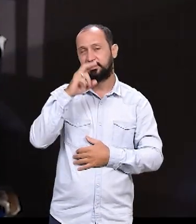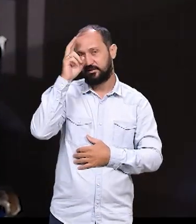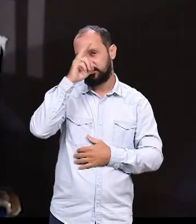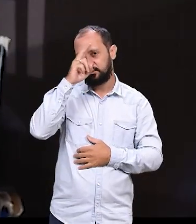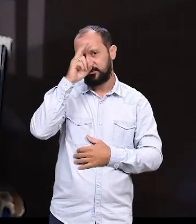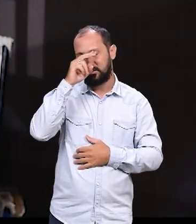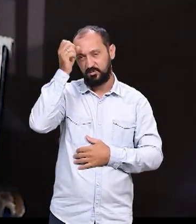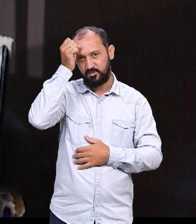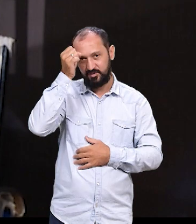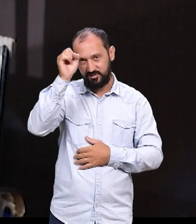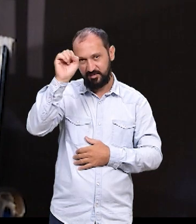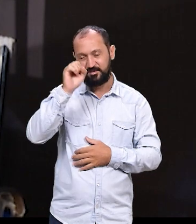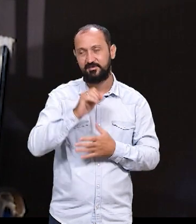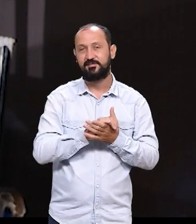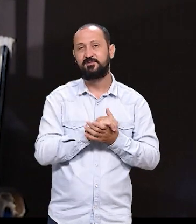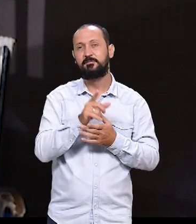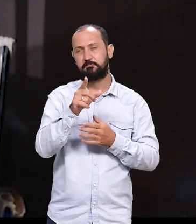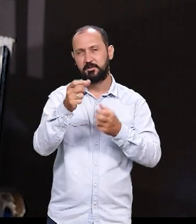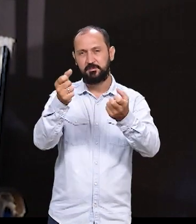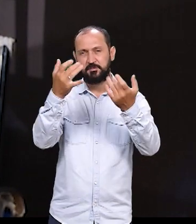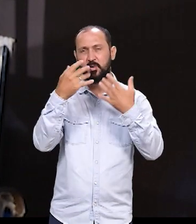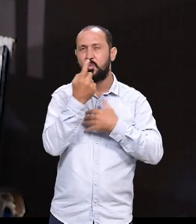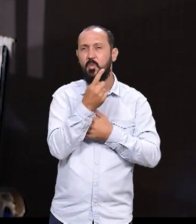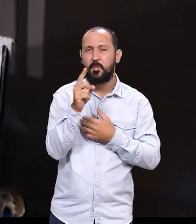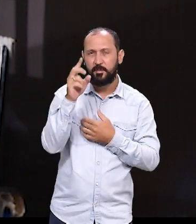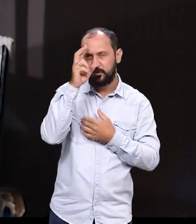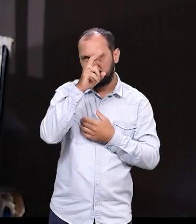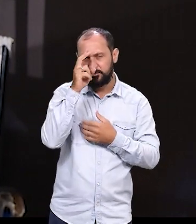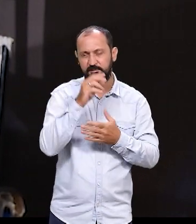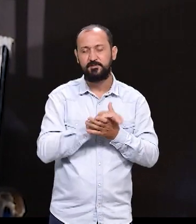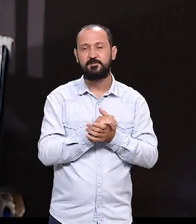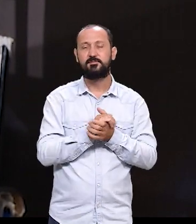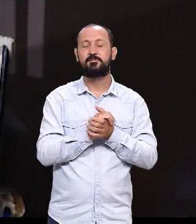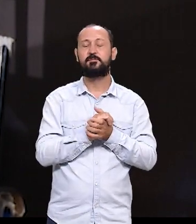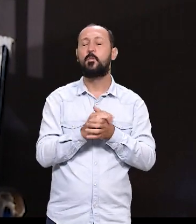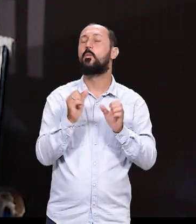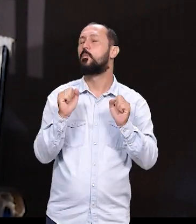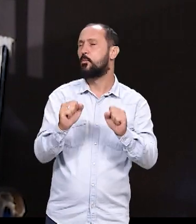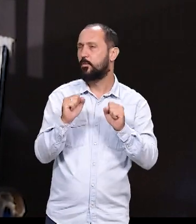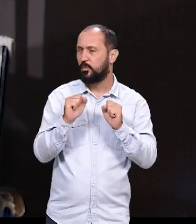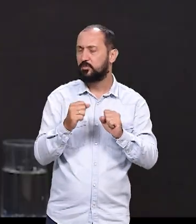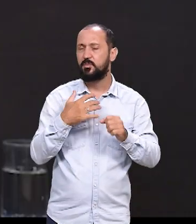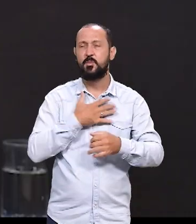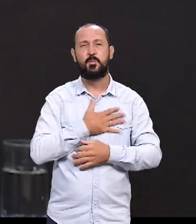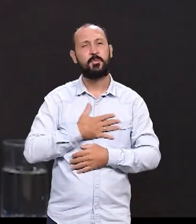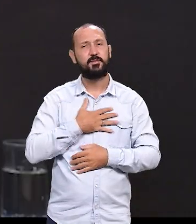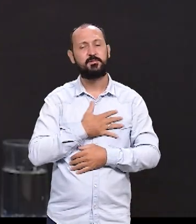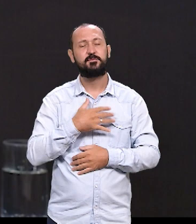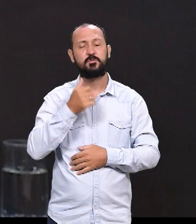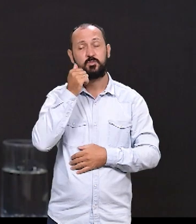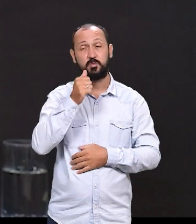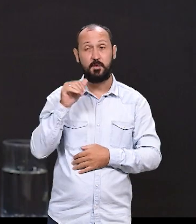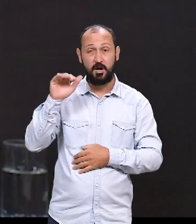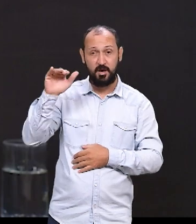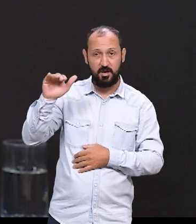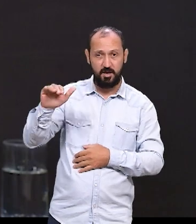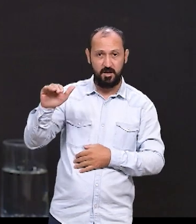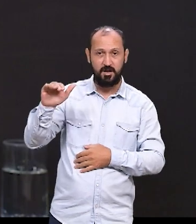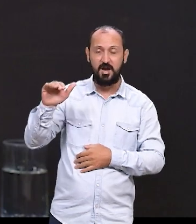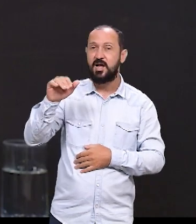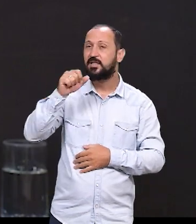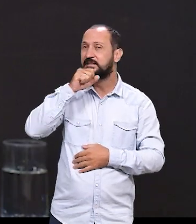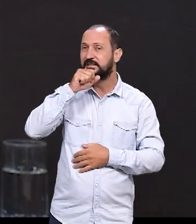da Saúde Doutor coleciona histórias de sucesso né O senhor pode contar uma só para nós Posso sim e conto com maior